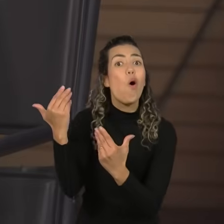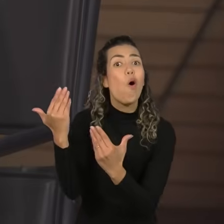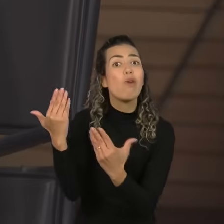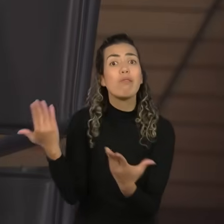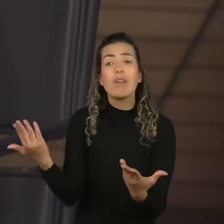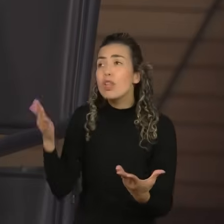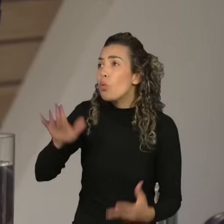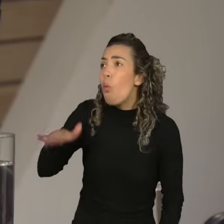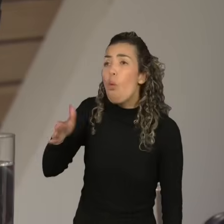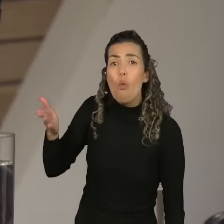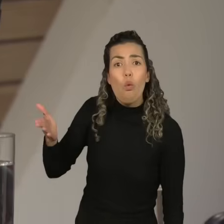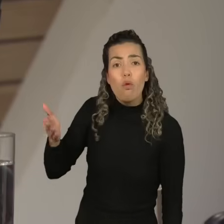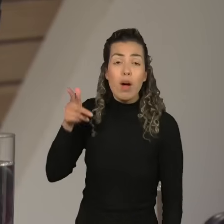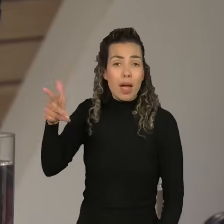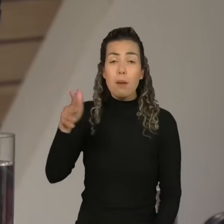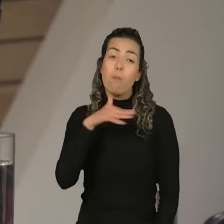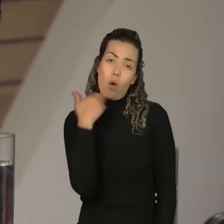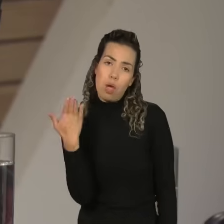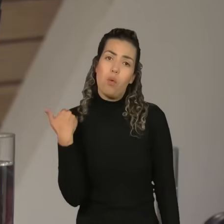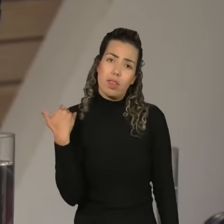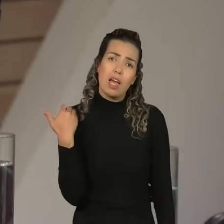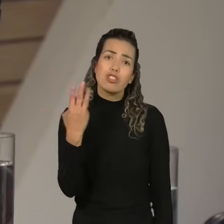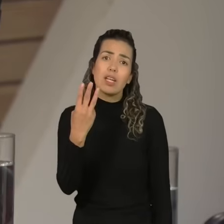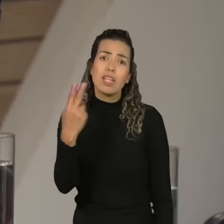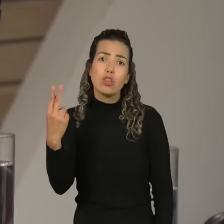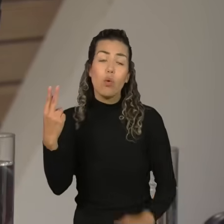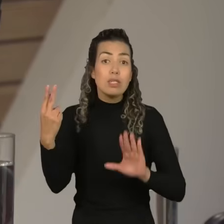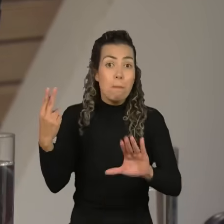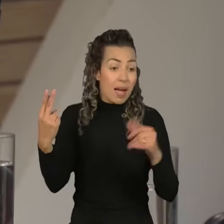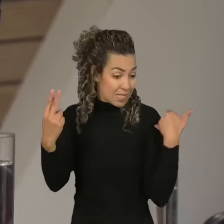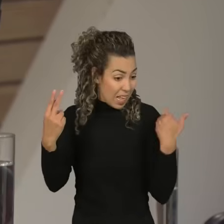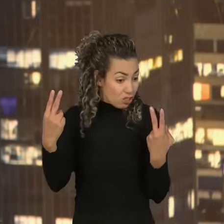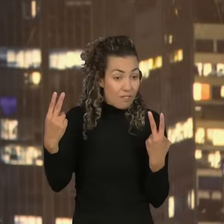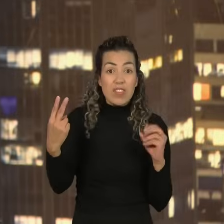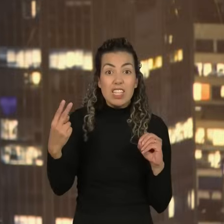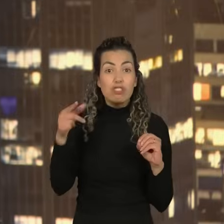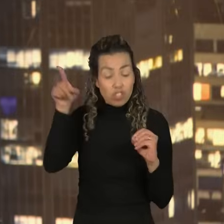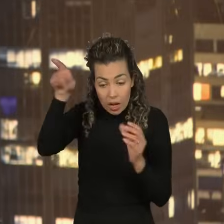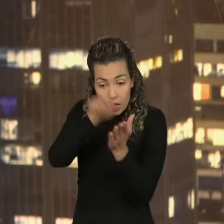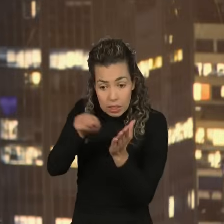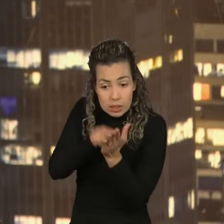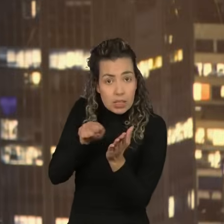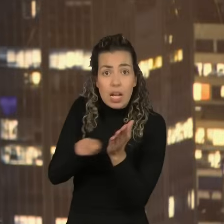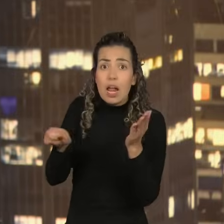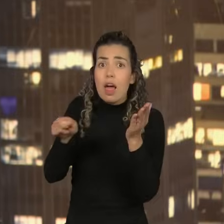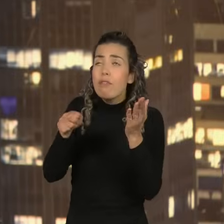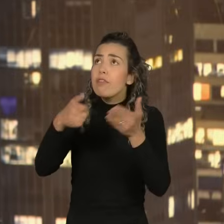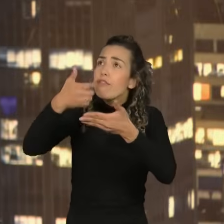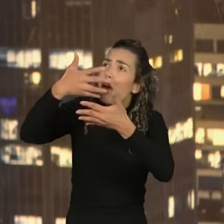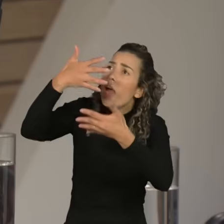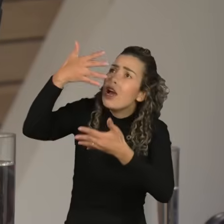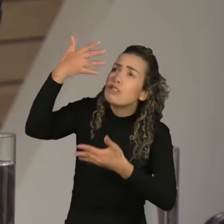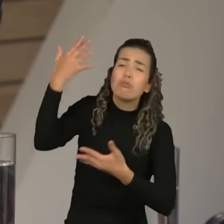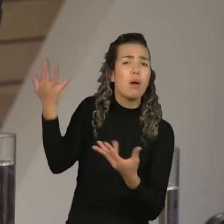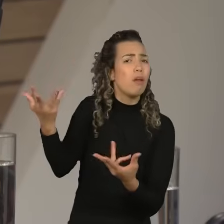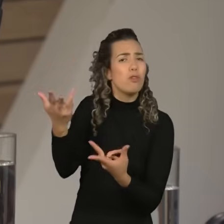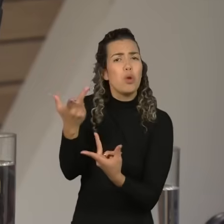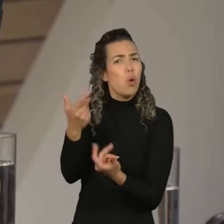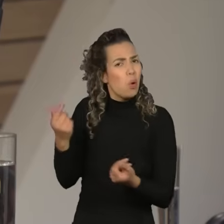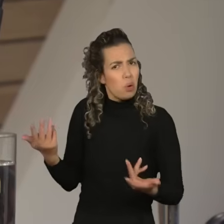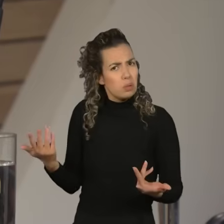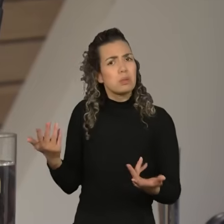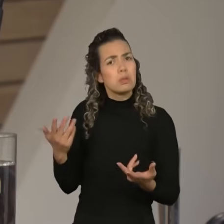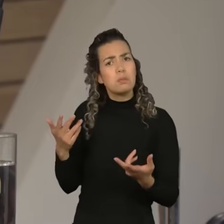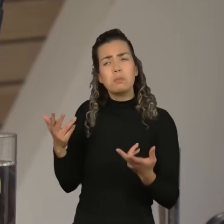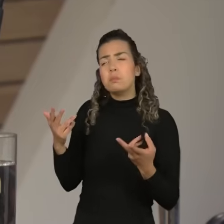Porque ele morre com 32, mas com 20 anos ele está fazendo versos que são maravilhosos. Eu acho que ele tinha ali um desenvolvimento,